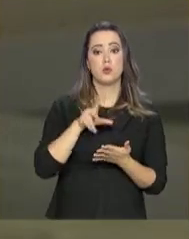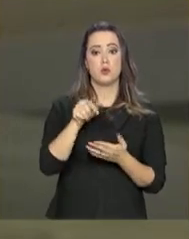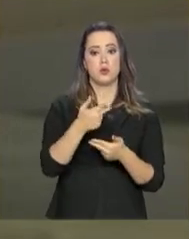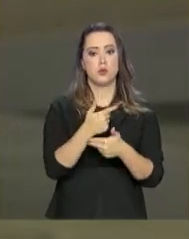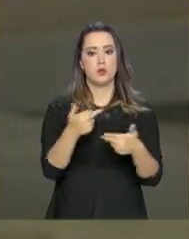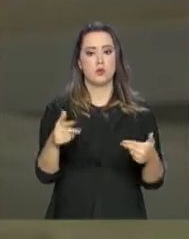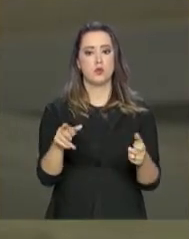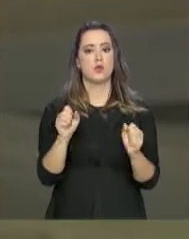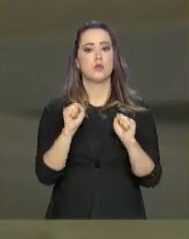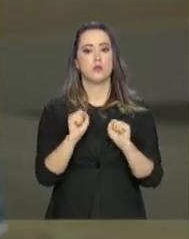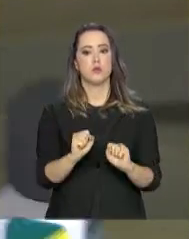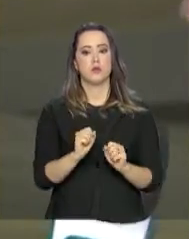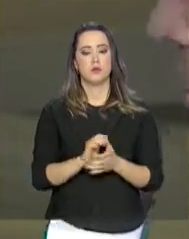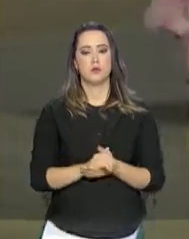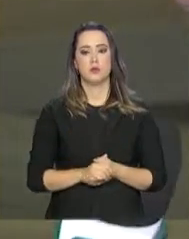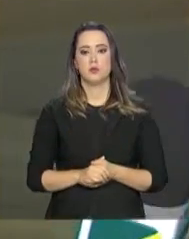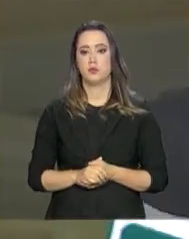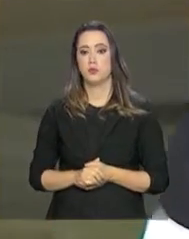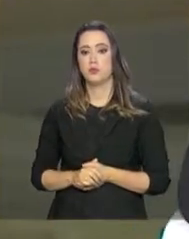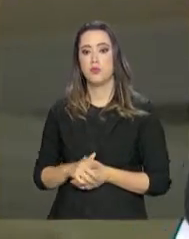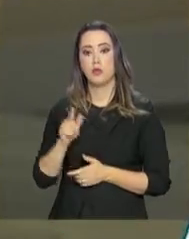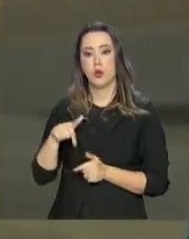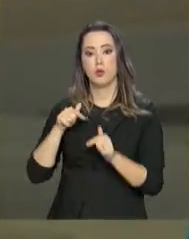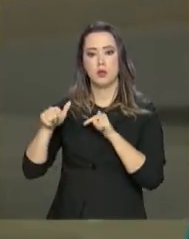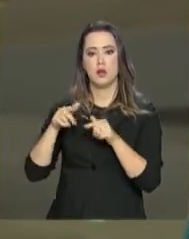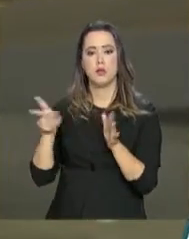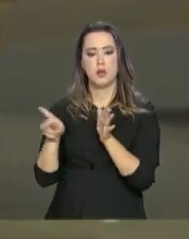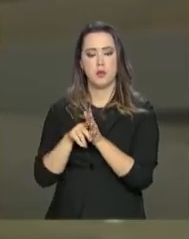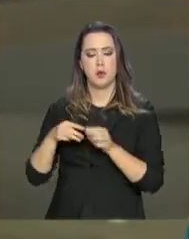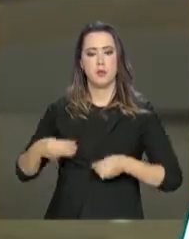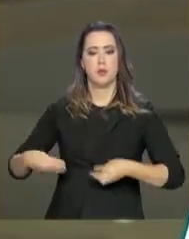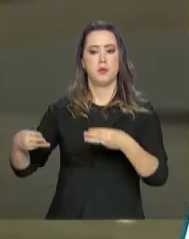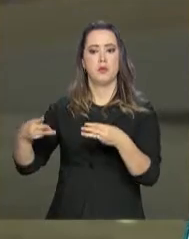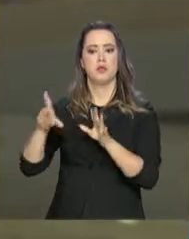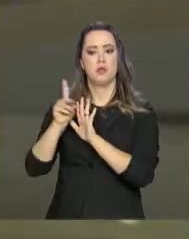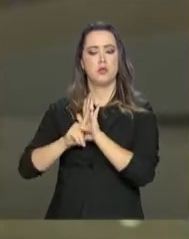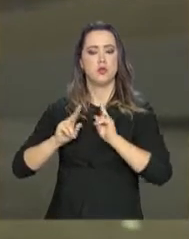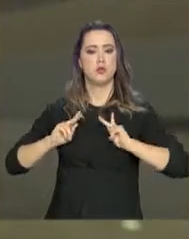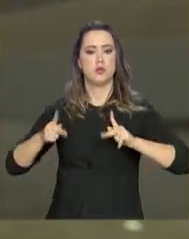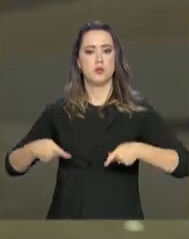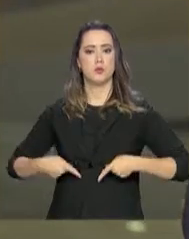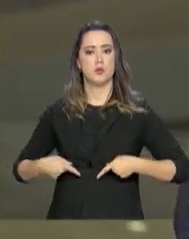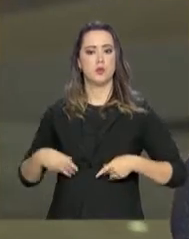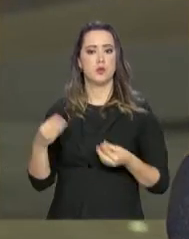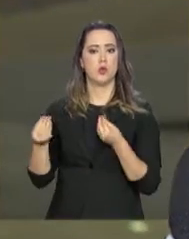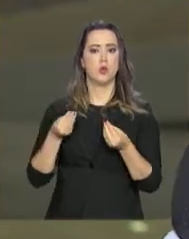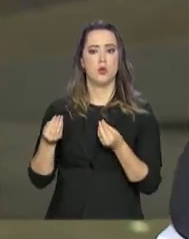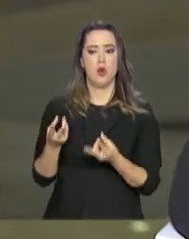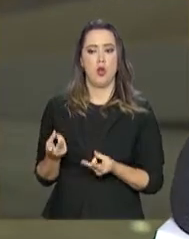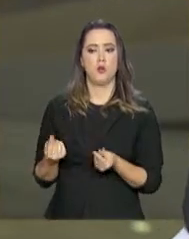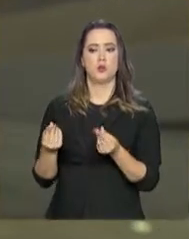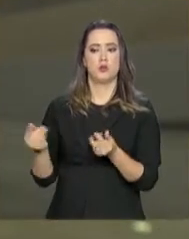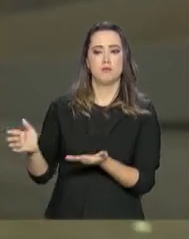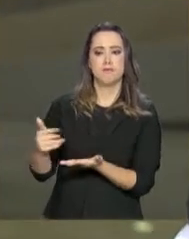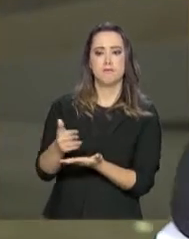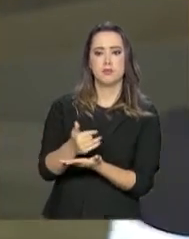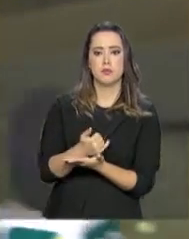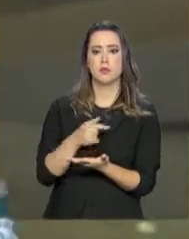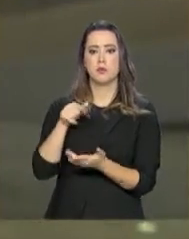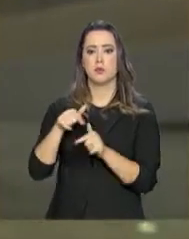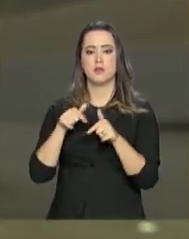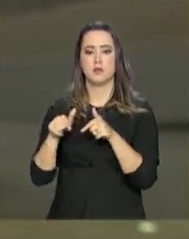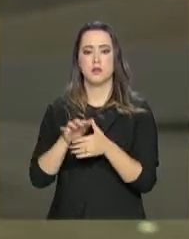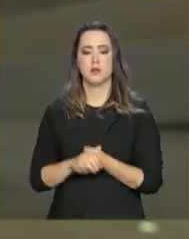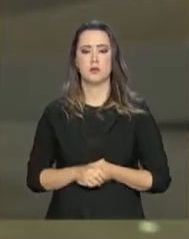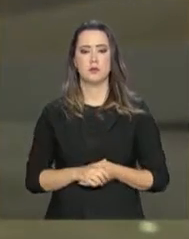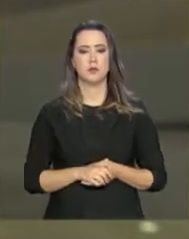completo a iniciativa é do ministério dos direitos humanos e como que os recursos foram angariados para essa iniciativa